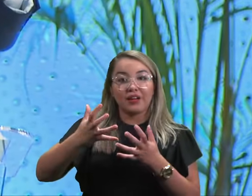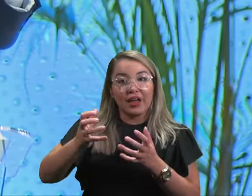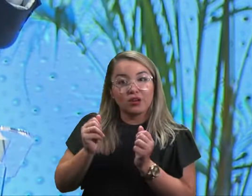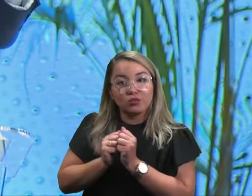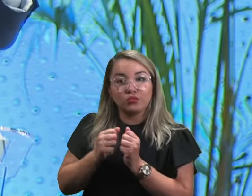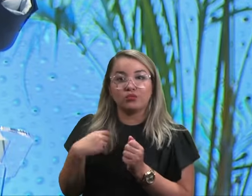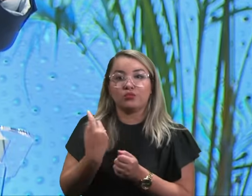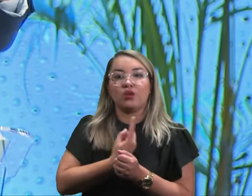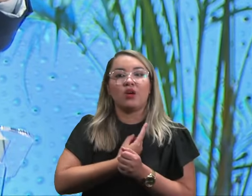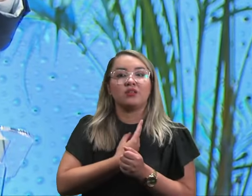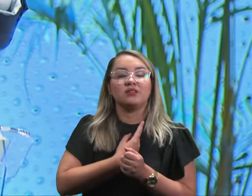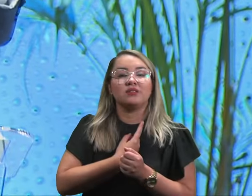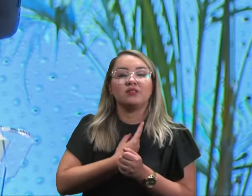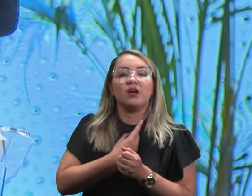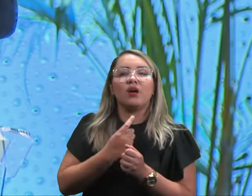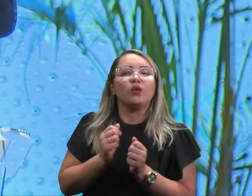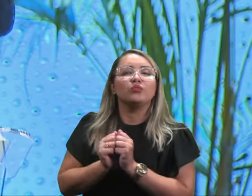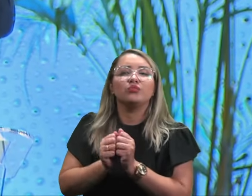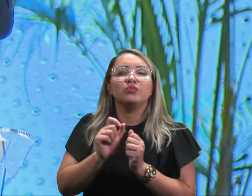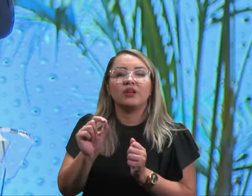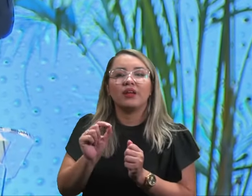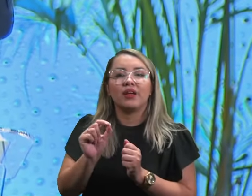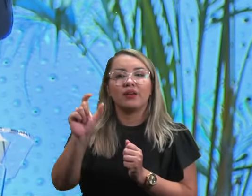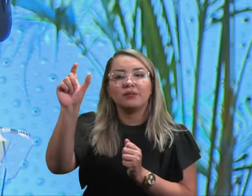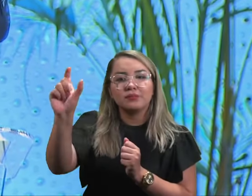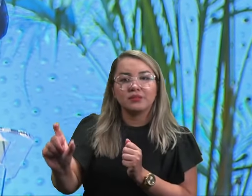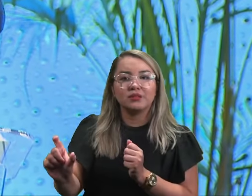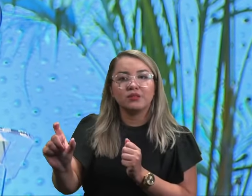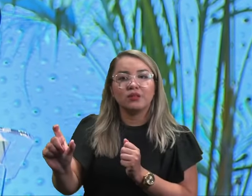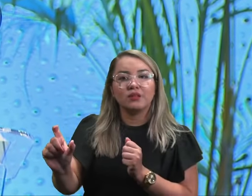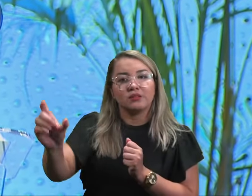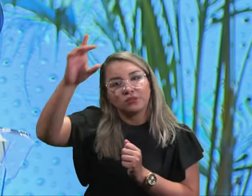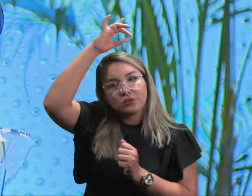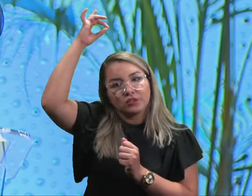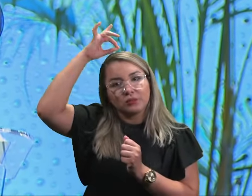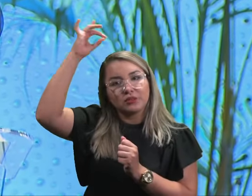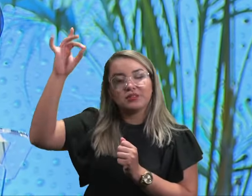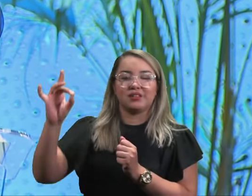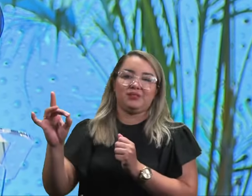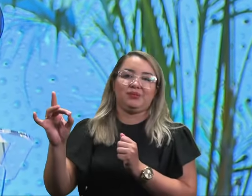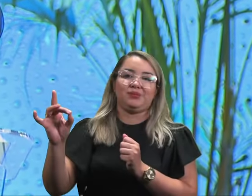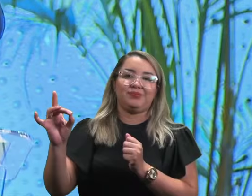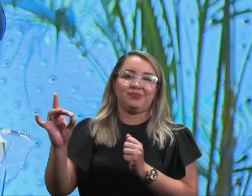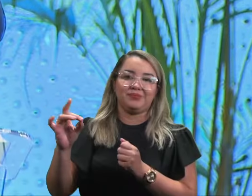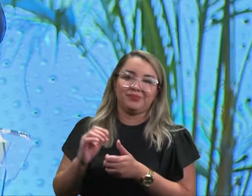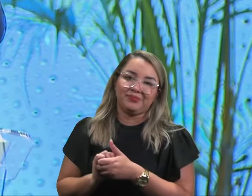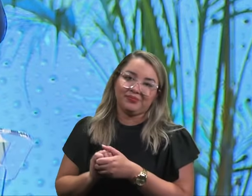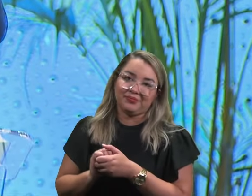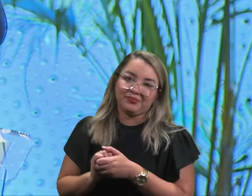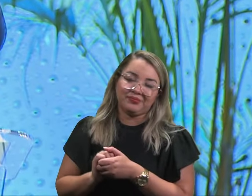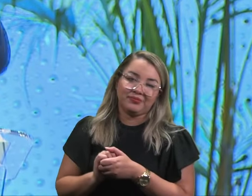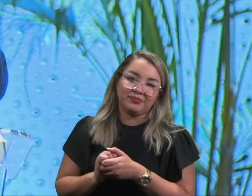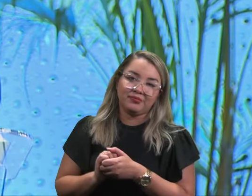nós através de quem? Da pessoa do Espírito Santo.